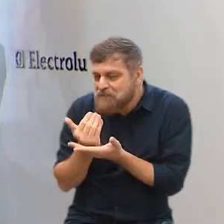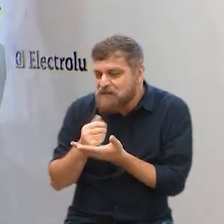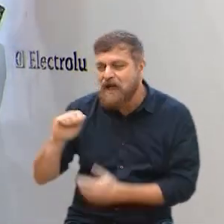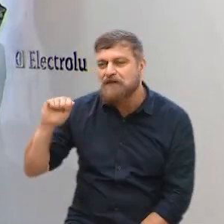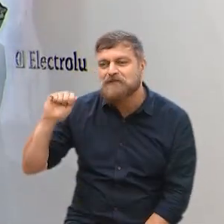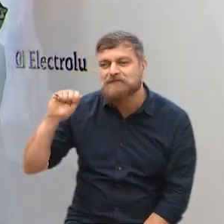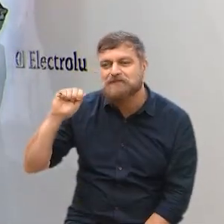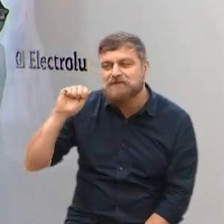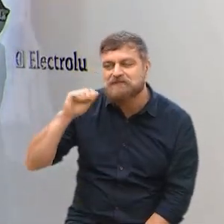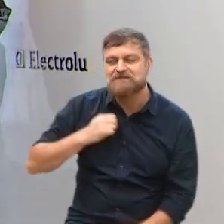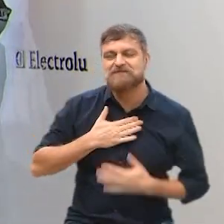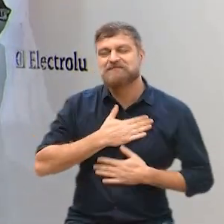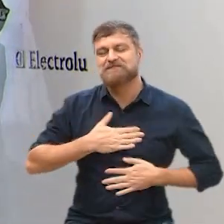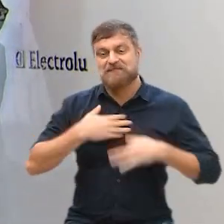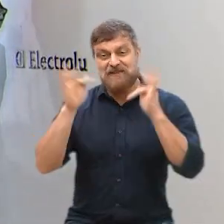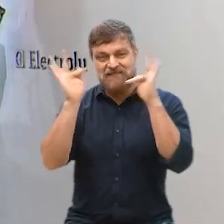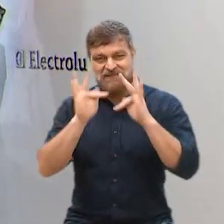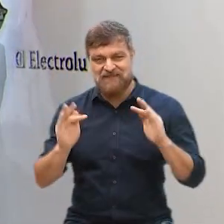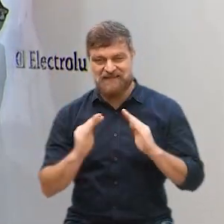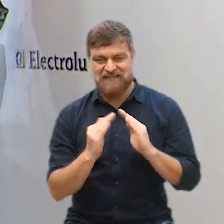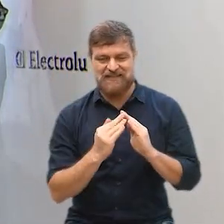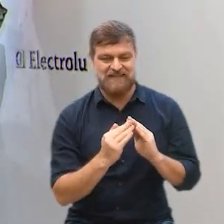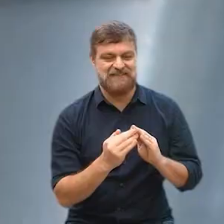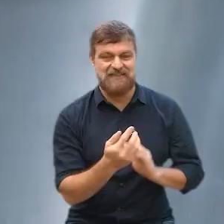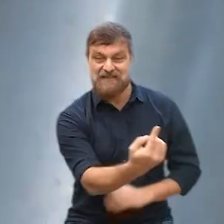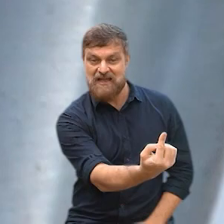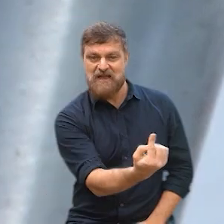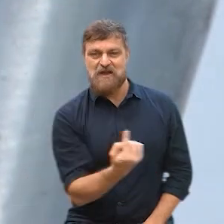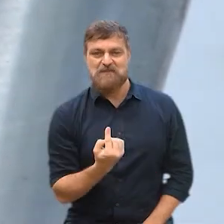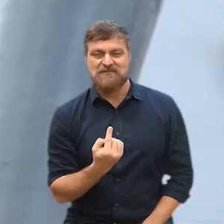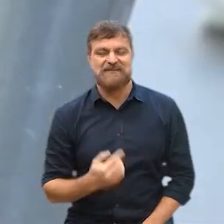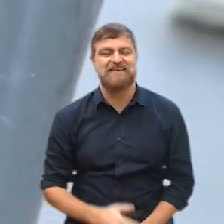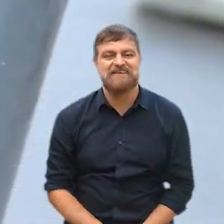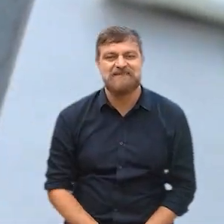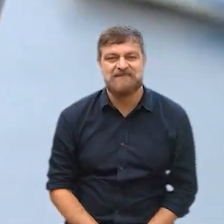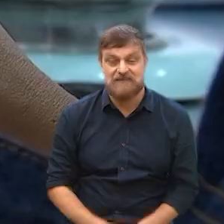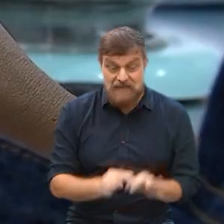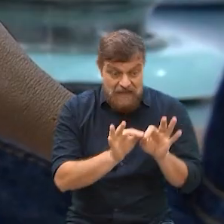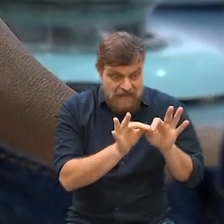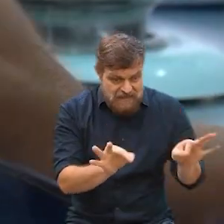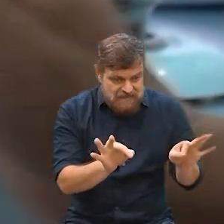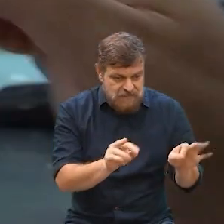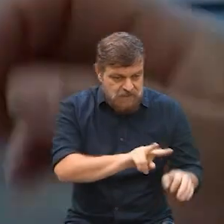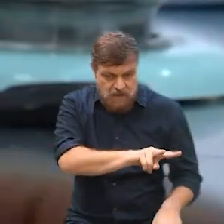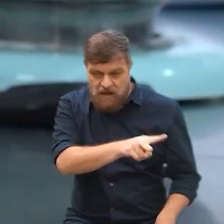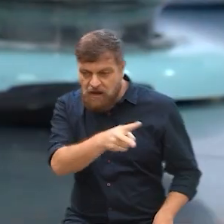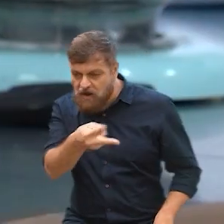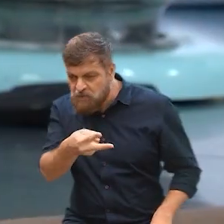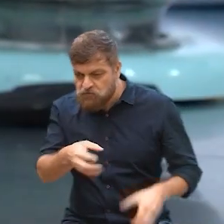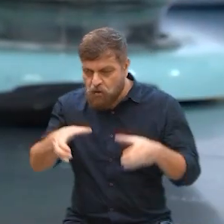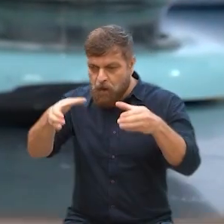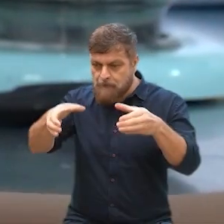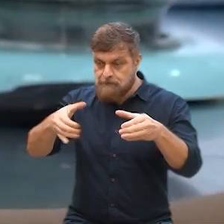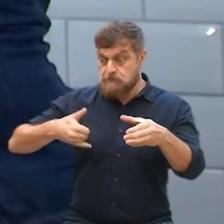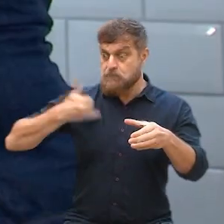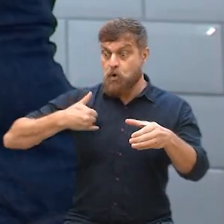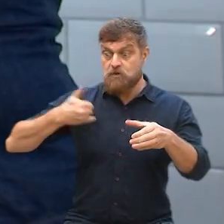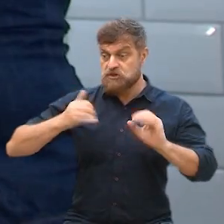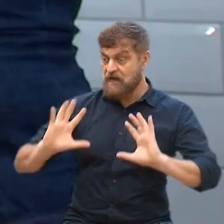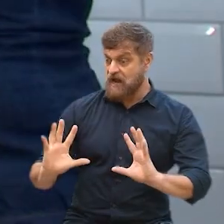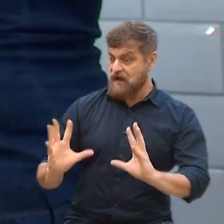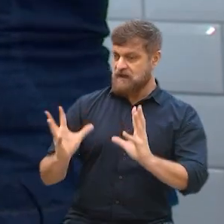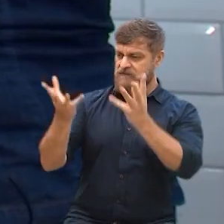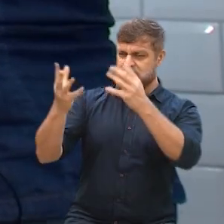casa muito feliz e realizada, né? De simples para bolos de aniversários e eventos.